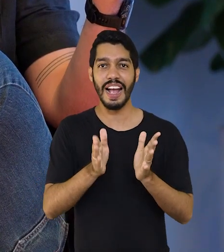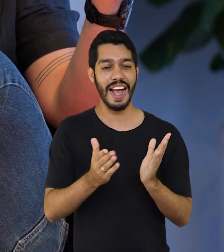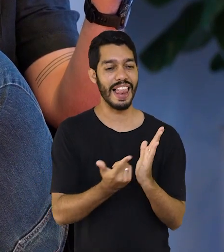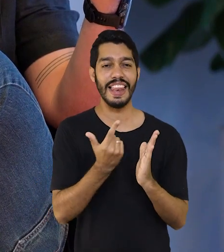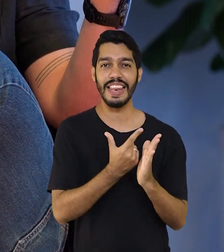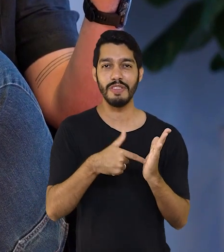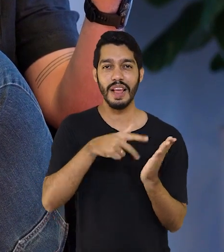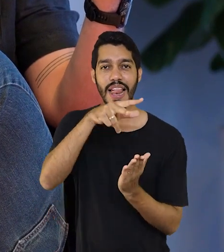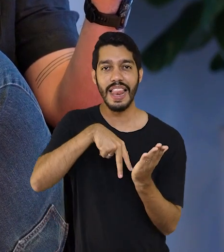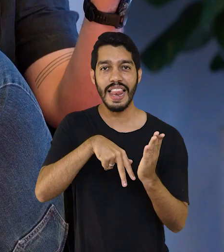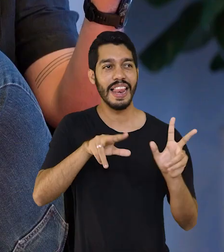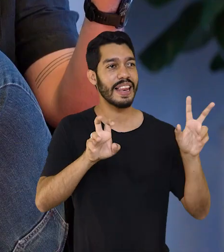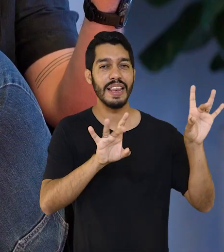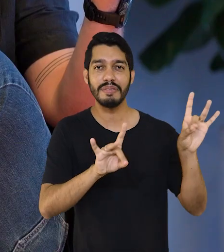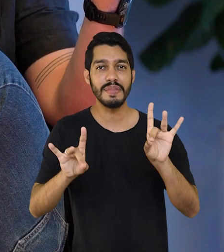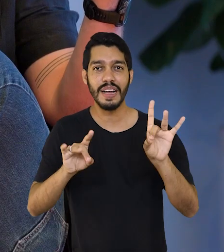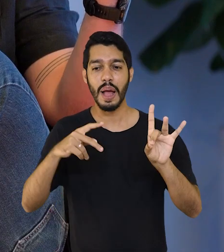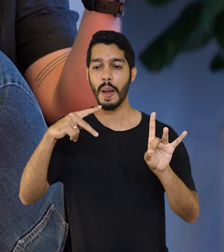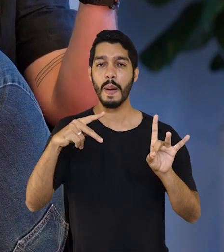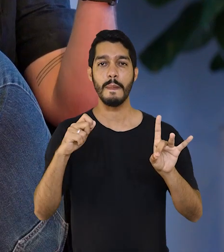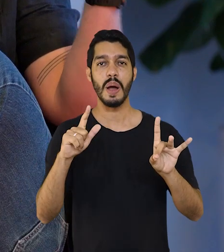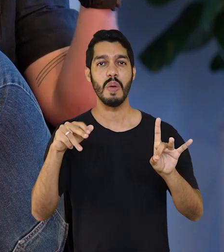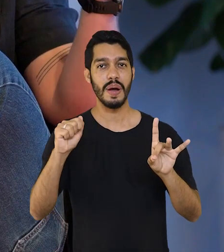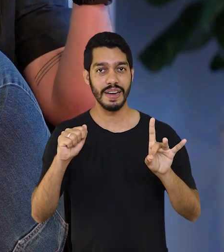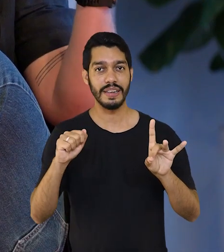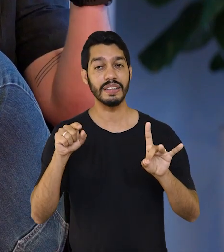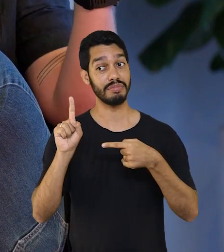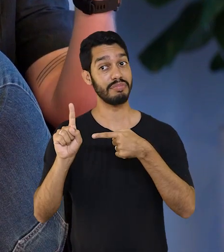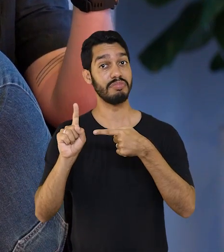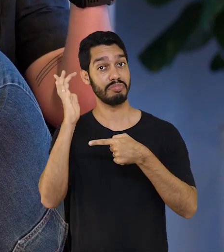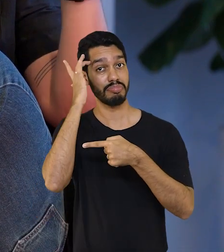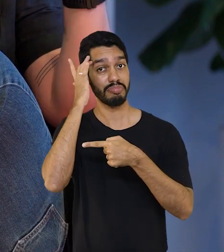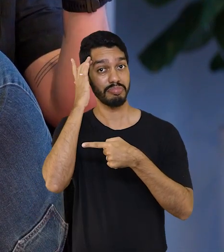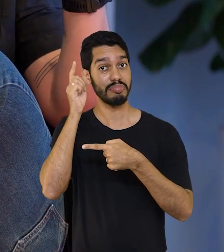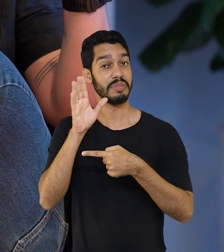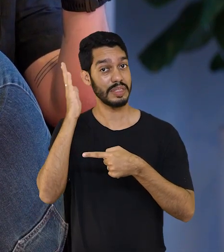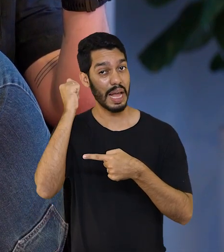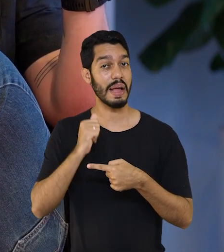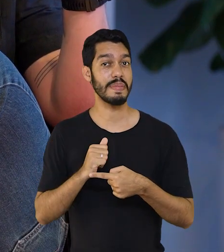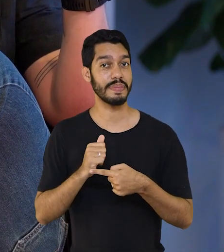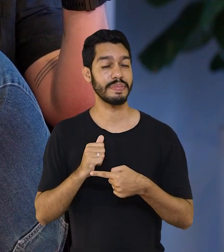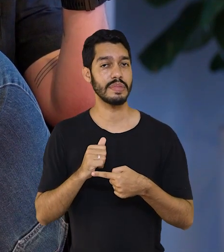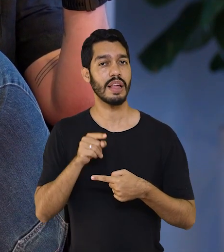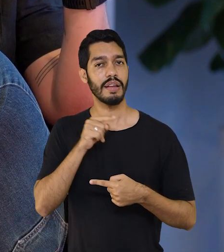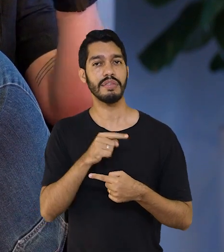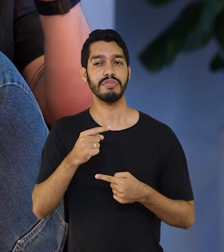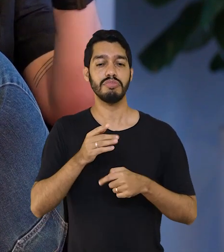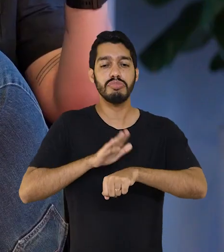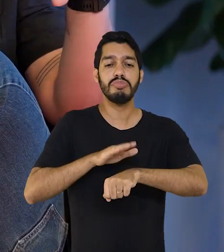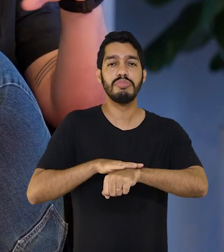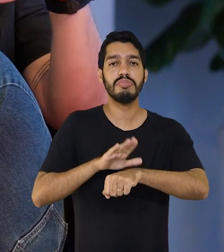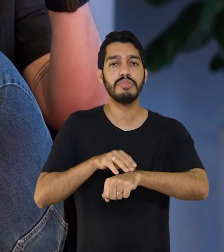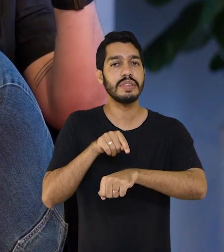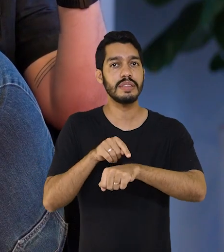quem aqui leu Bauman aí na faculdade? Vocês já pediram vocês lerem Bauman? Lê com atenção, porque o Bauman, o cara sabia do que estava falando. Ele